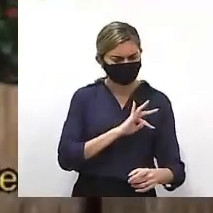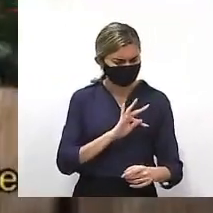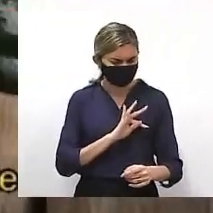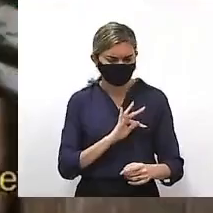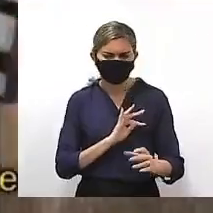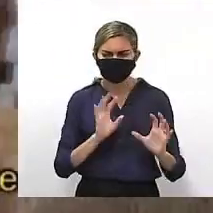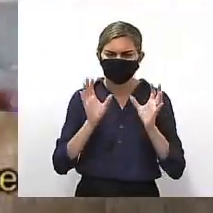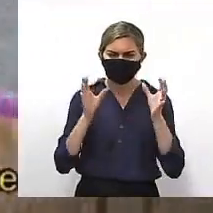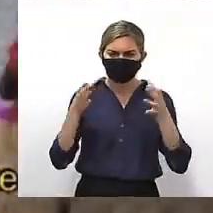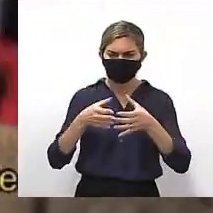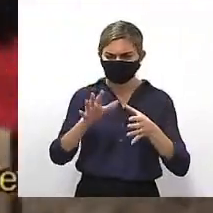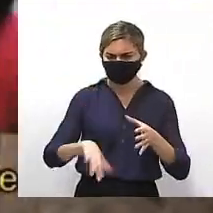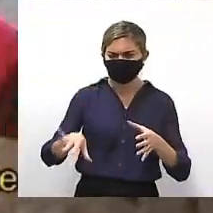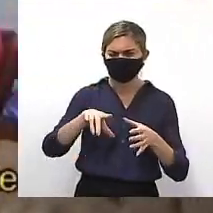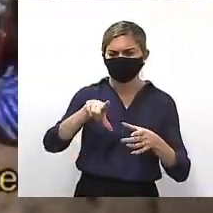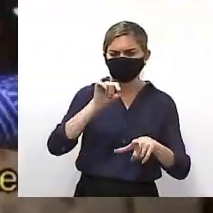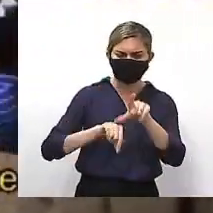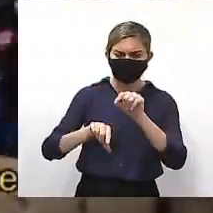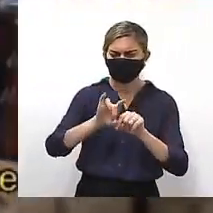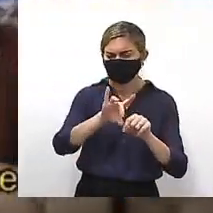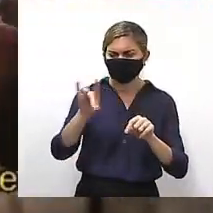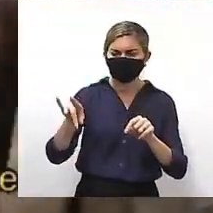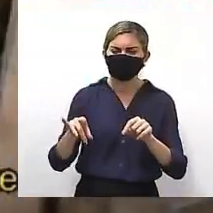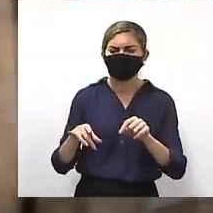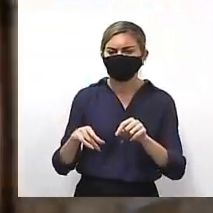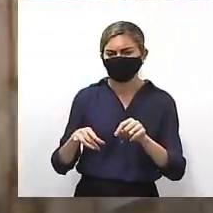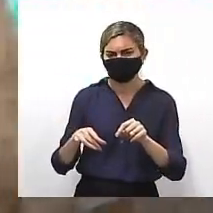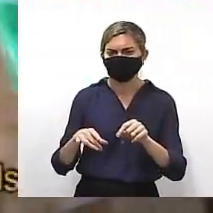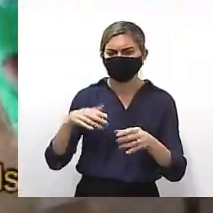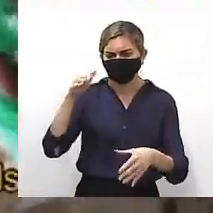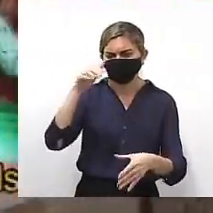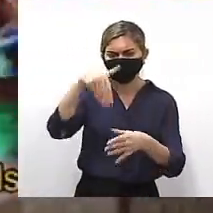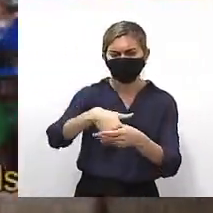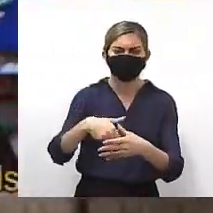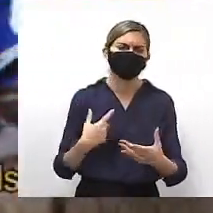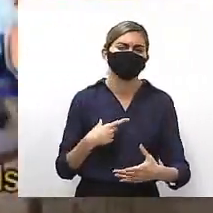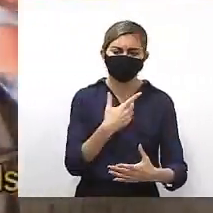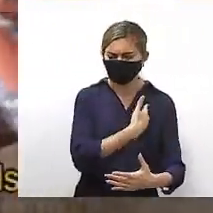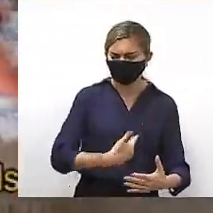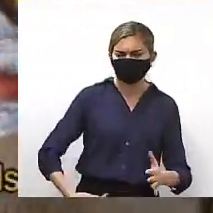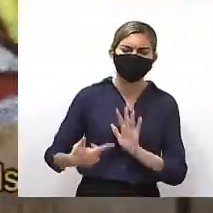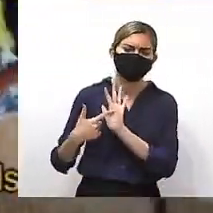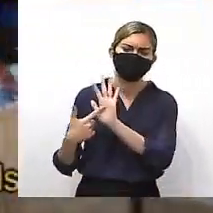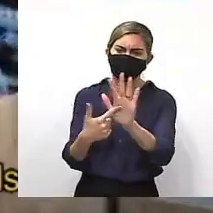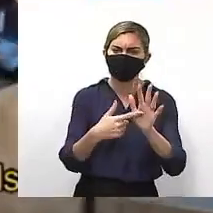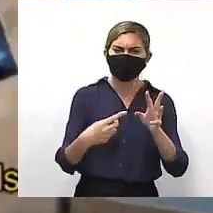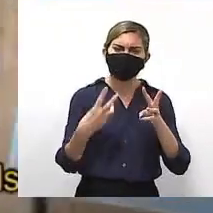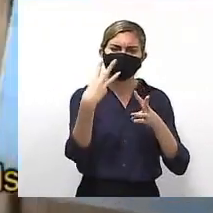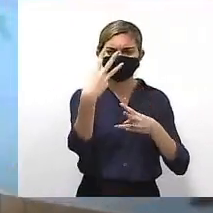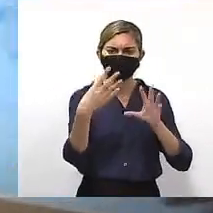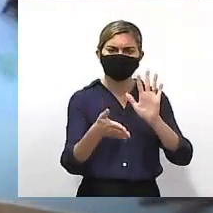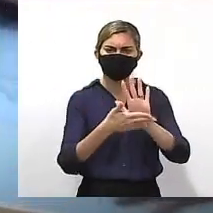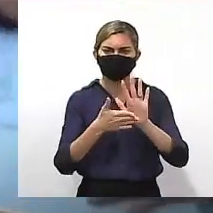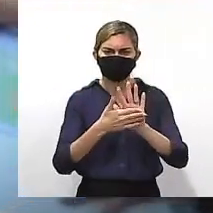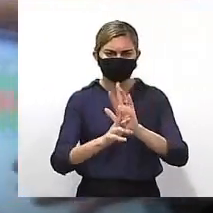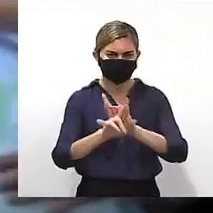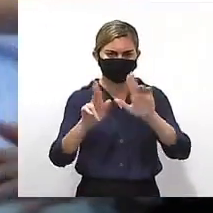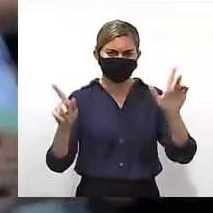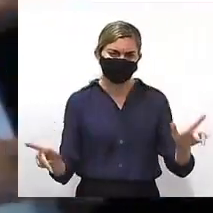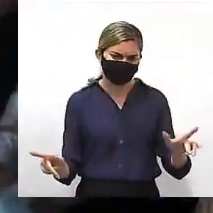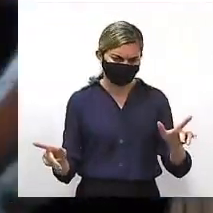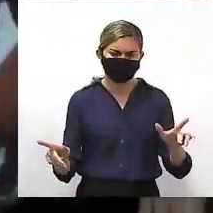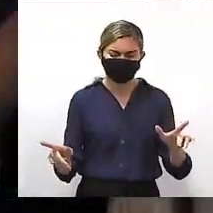a comunidade escolheu cada intervenção por meio de voto. O governo apresentou 3 propostas diferentes, e os